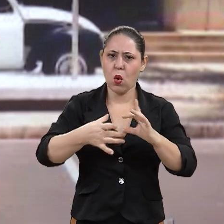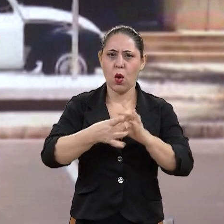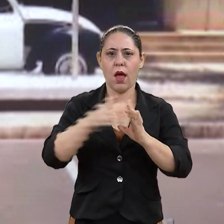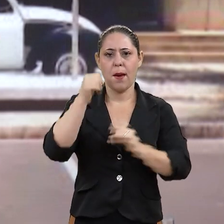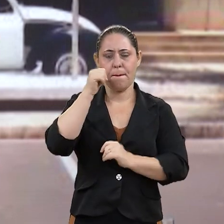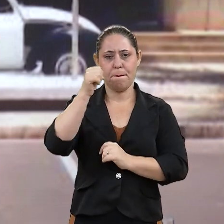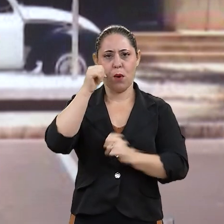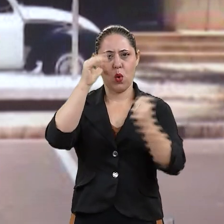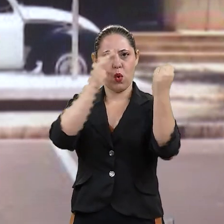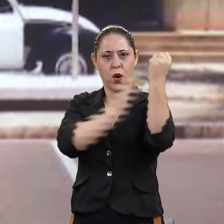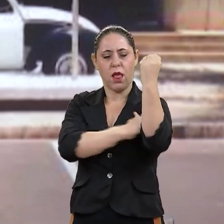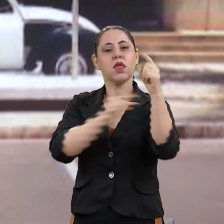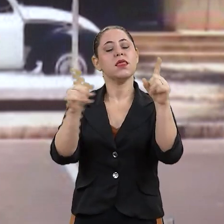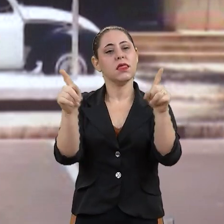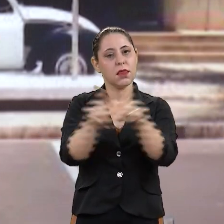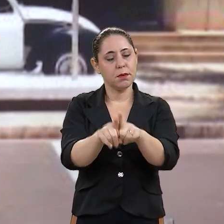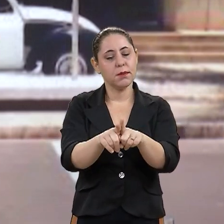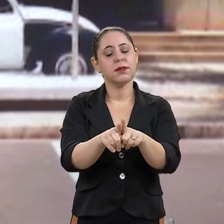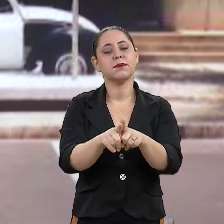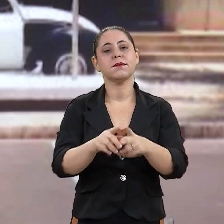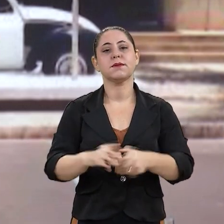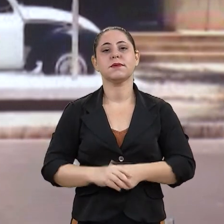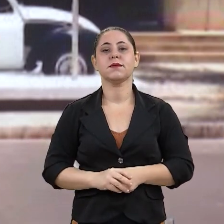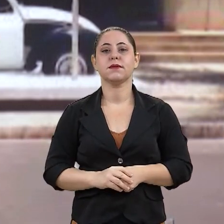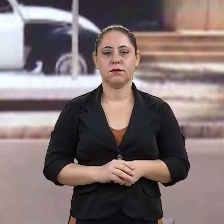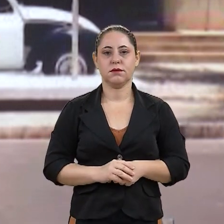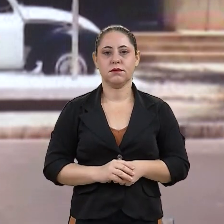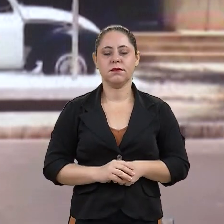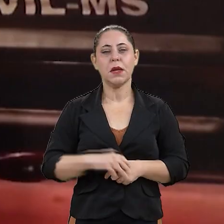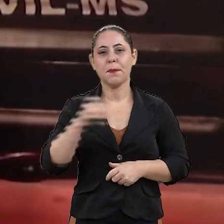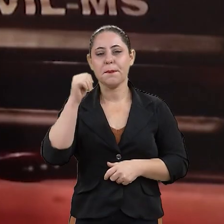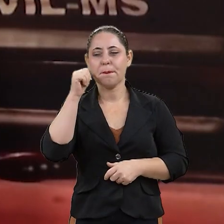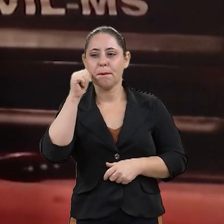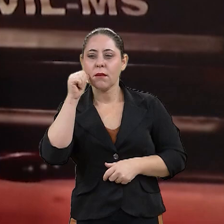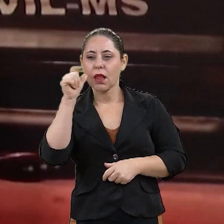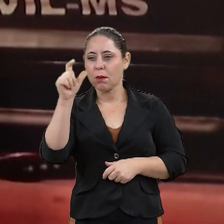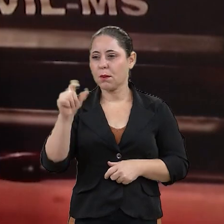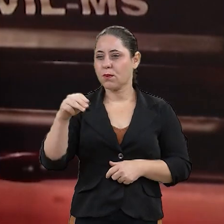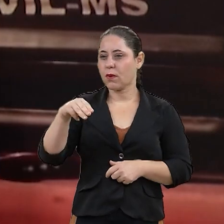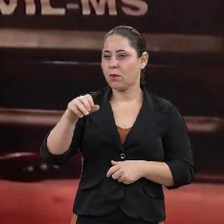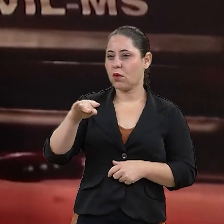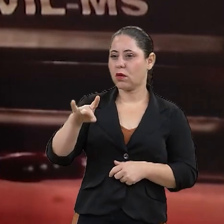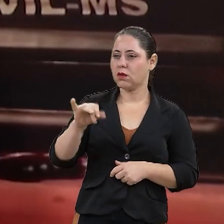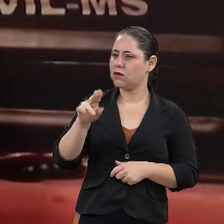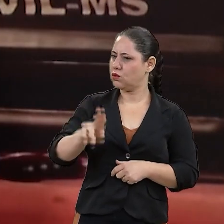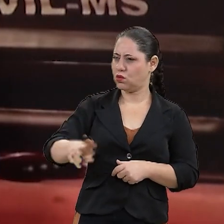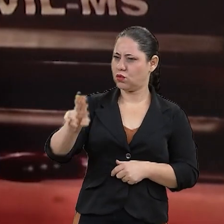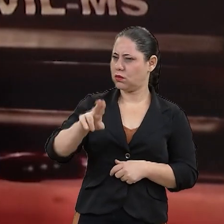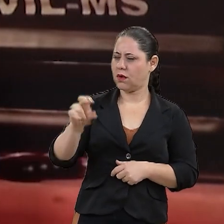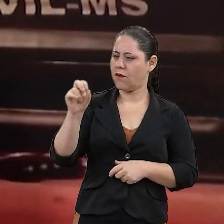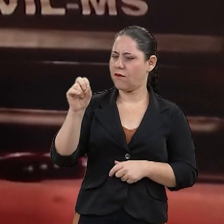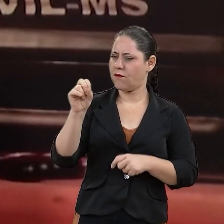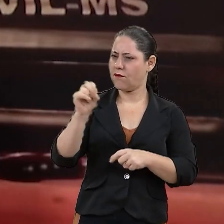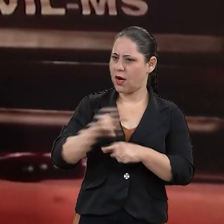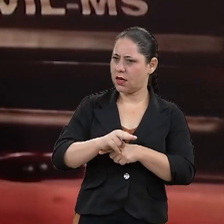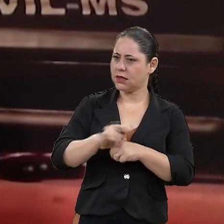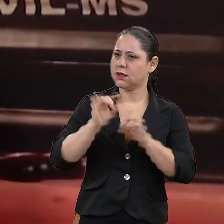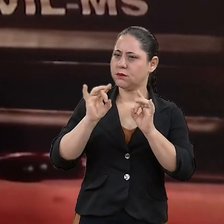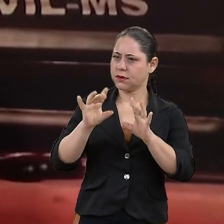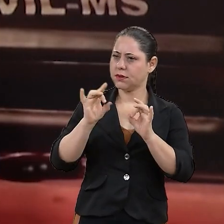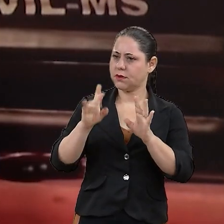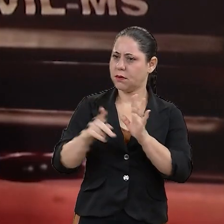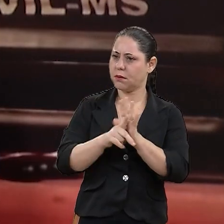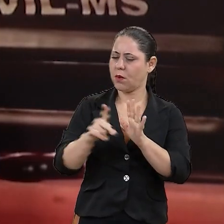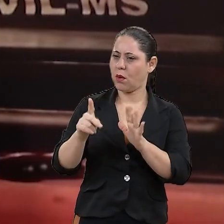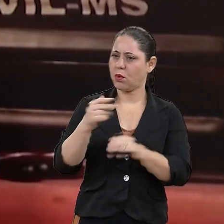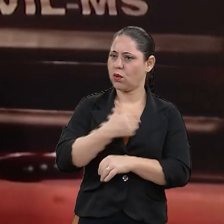luta feminista, né, e no debate de gênero. E, Mônica, você não ocupa nenhum cargo específico